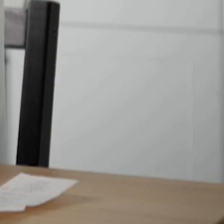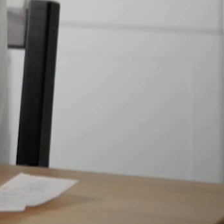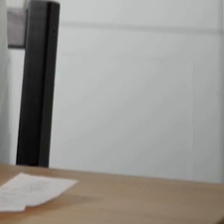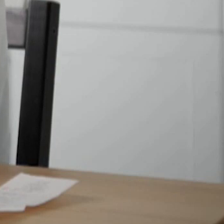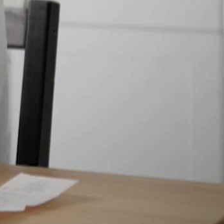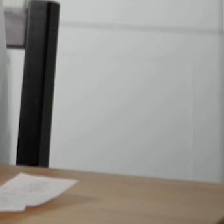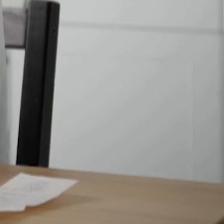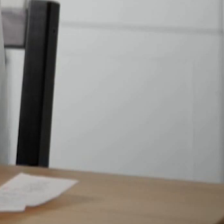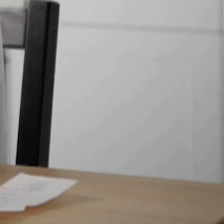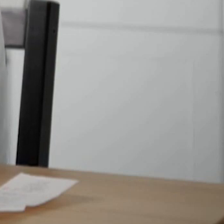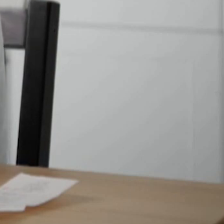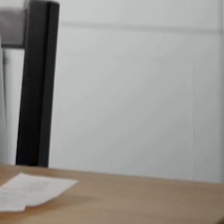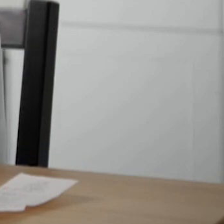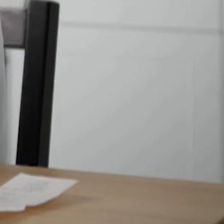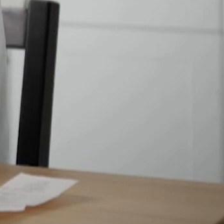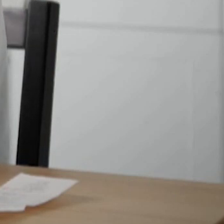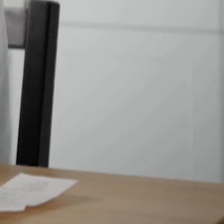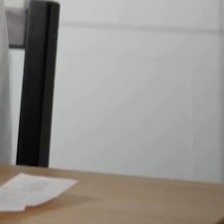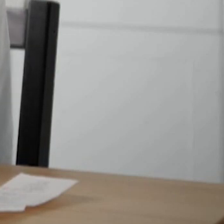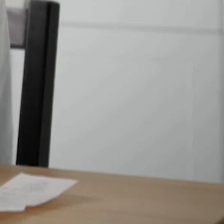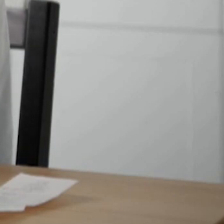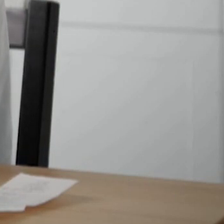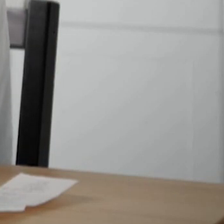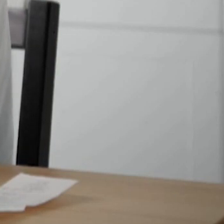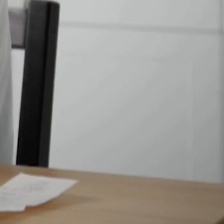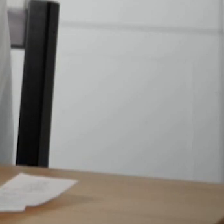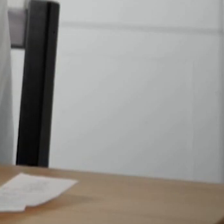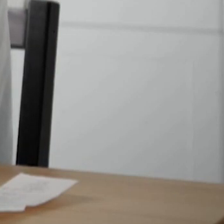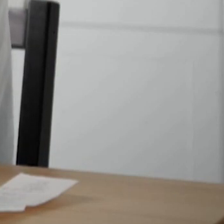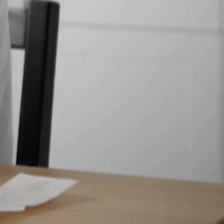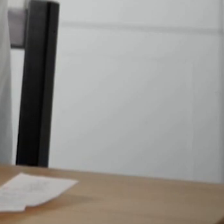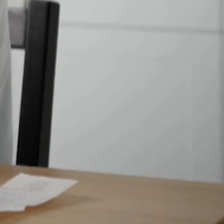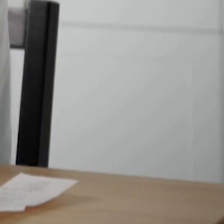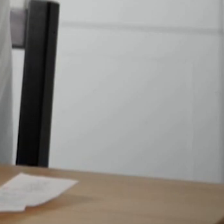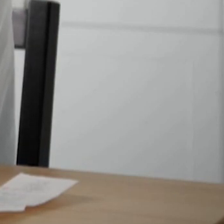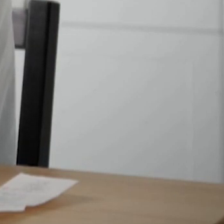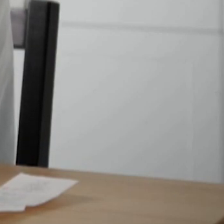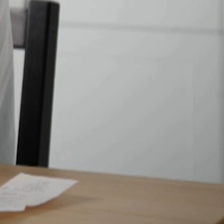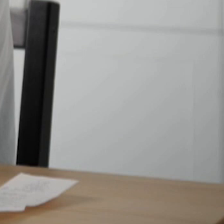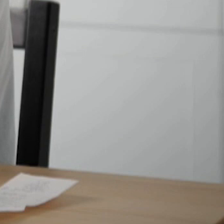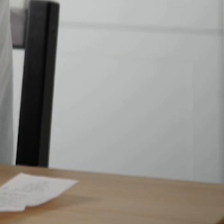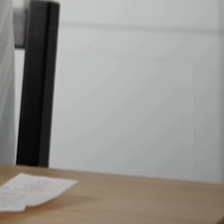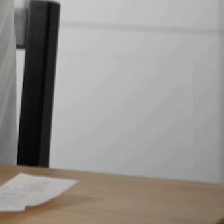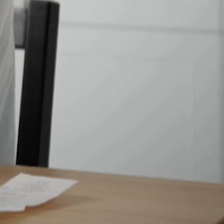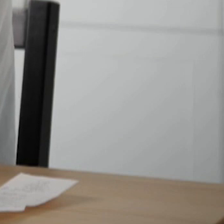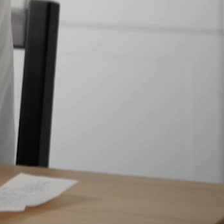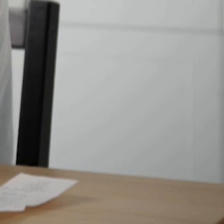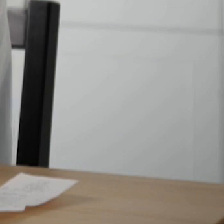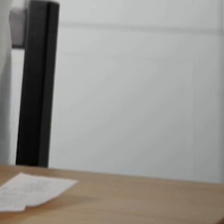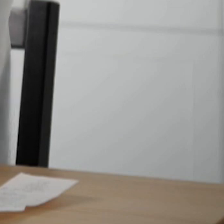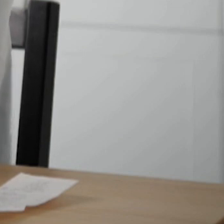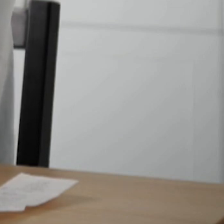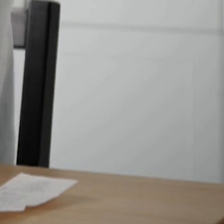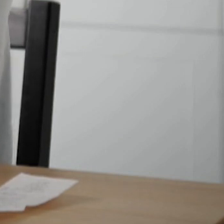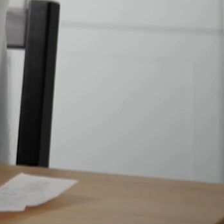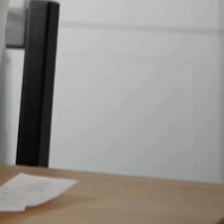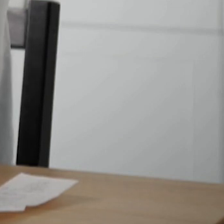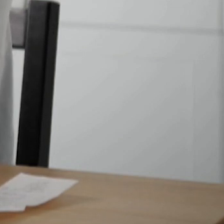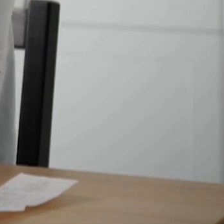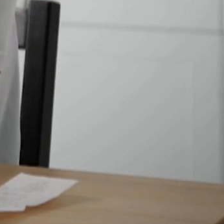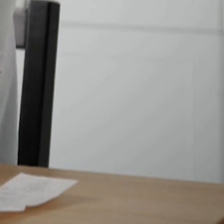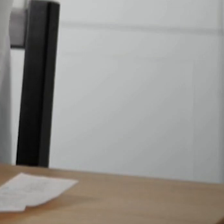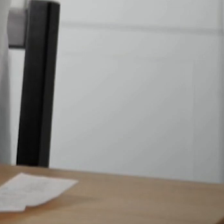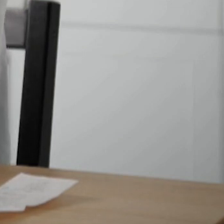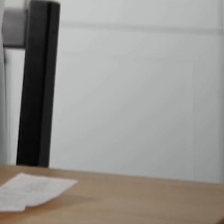maior, justamente essas coisas acontecem no momento que eu estou financeiramente abalado, estou necessitando